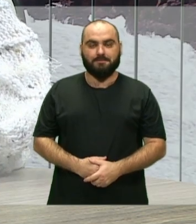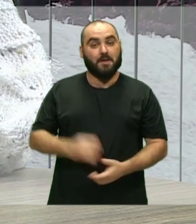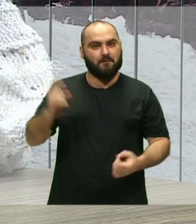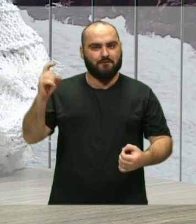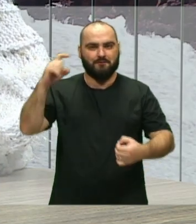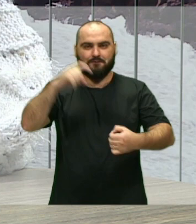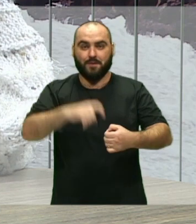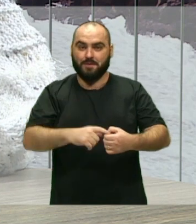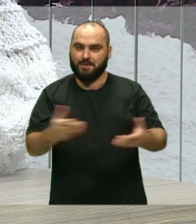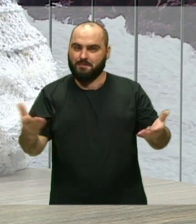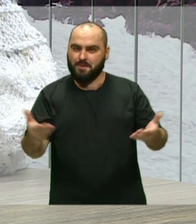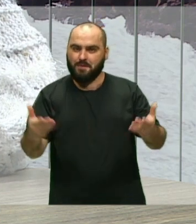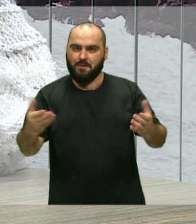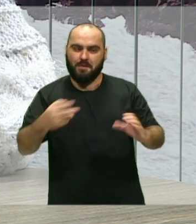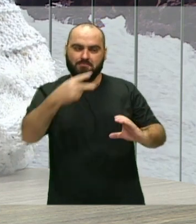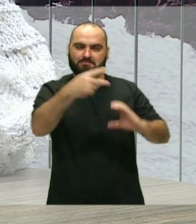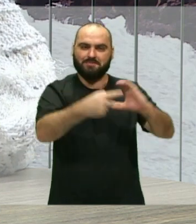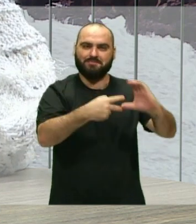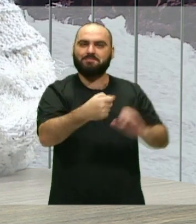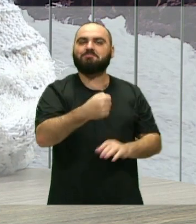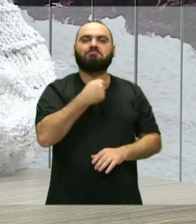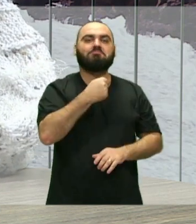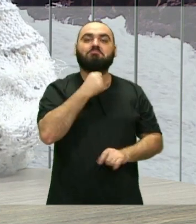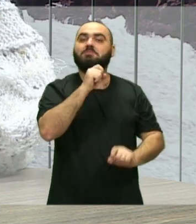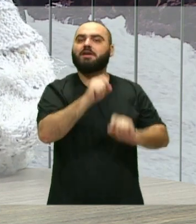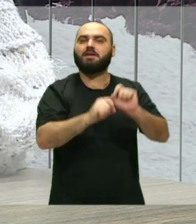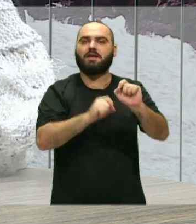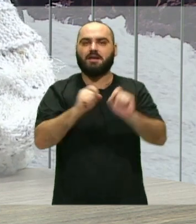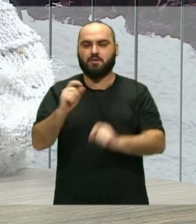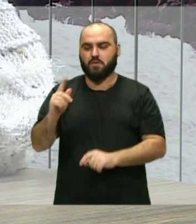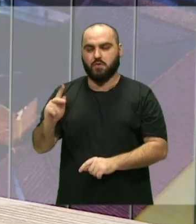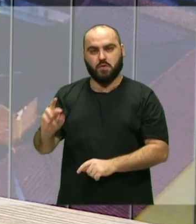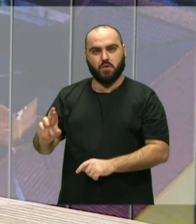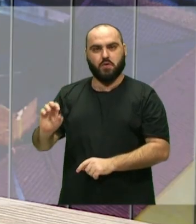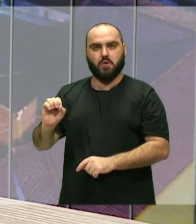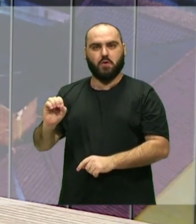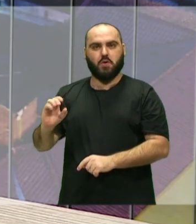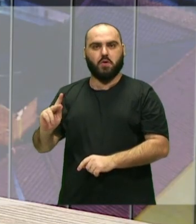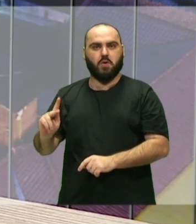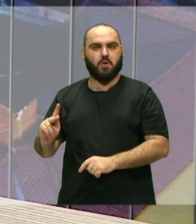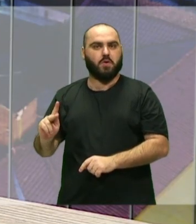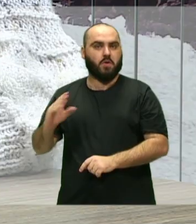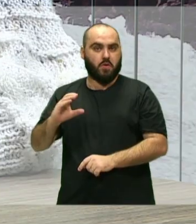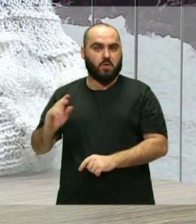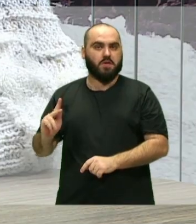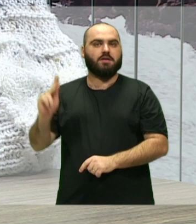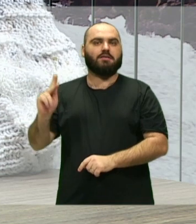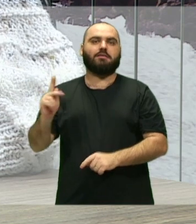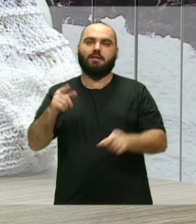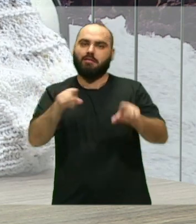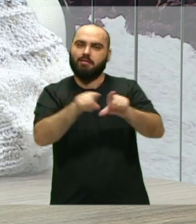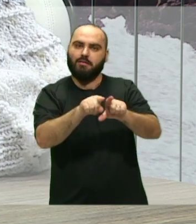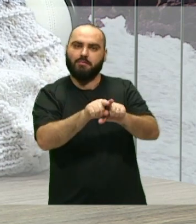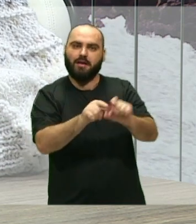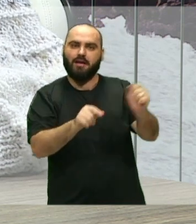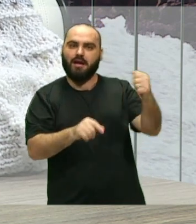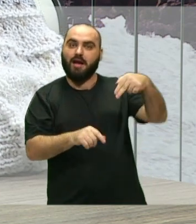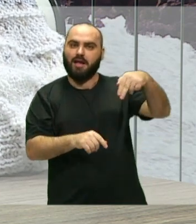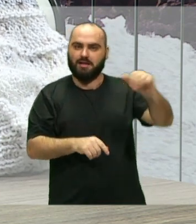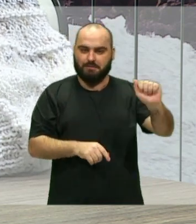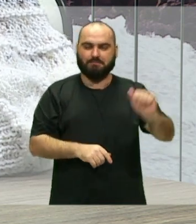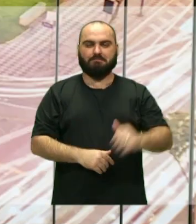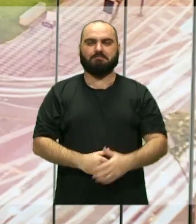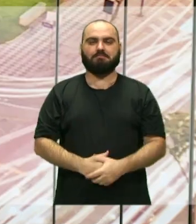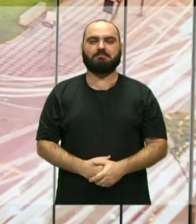Voltamos aqui no Câmara Aberta, que hoje entrevista o Roque Hudson de Sá Silva Júnior e a Ana